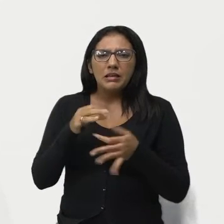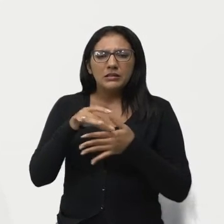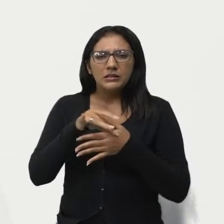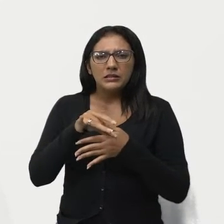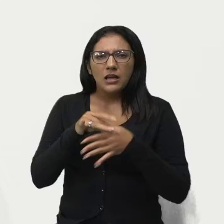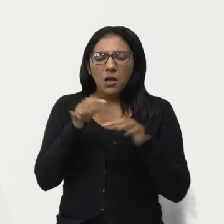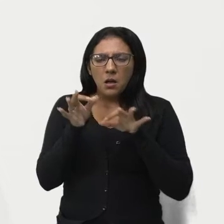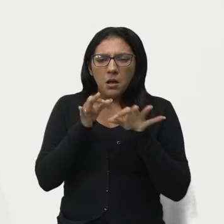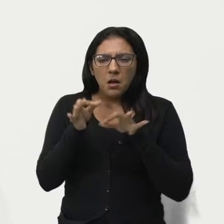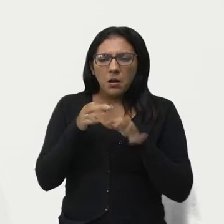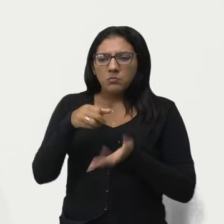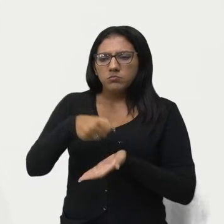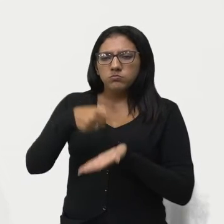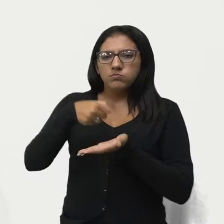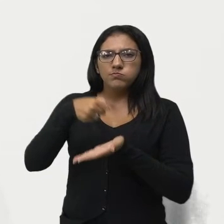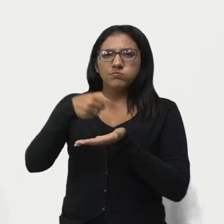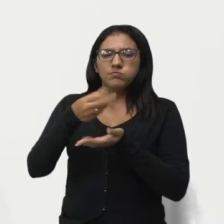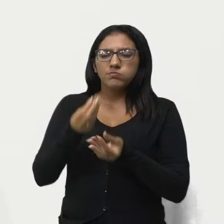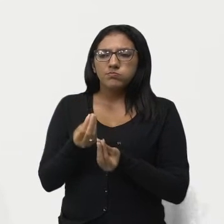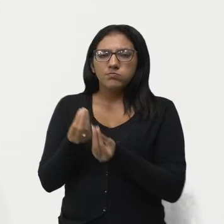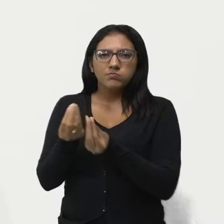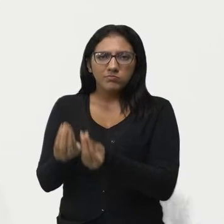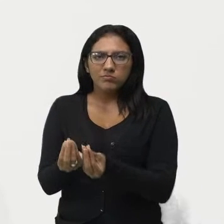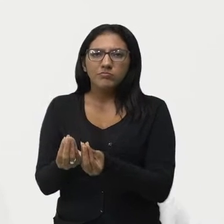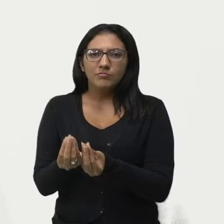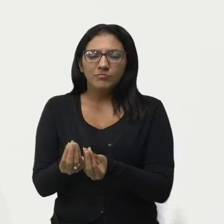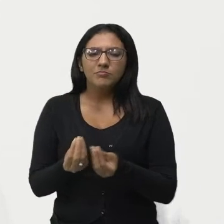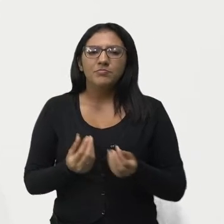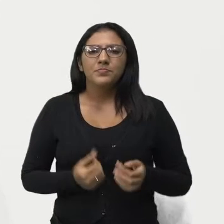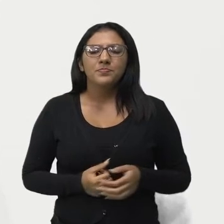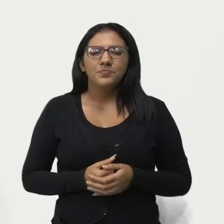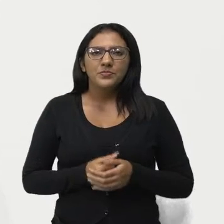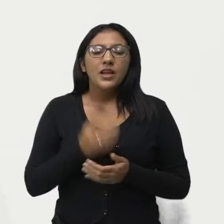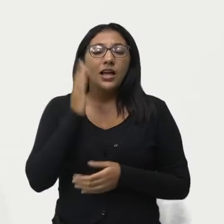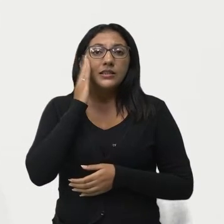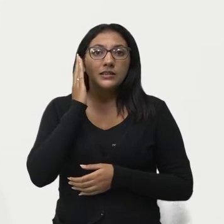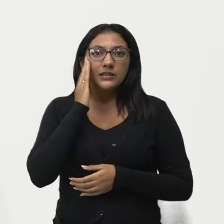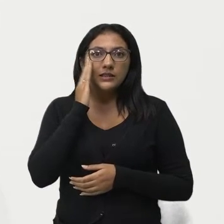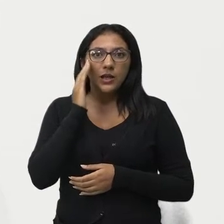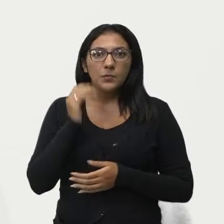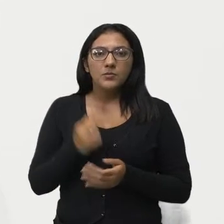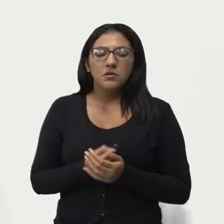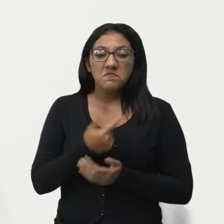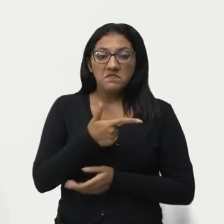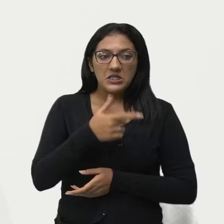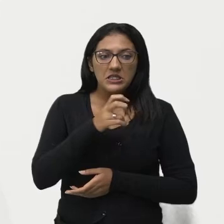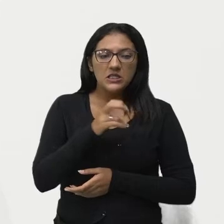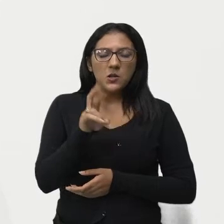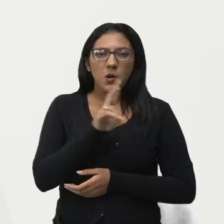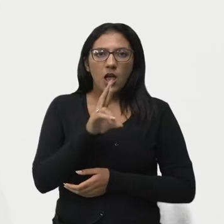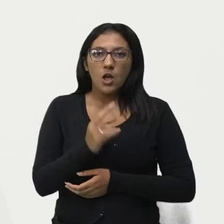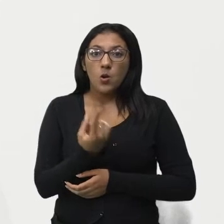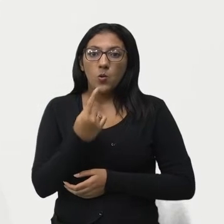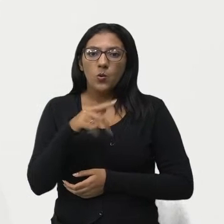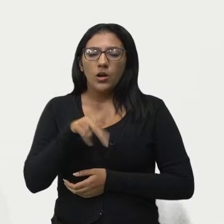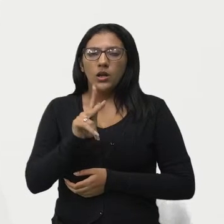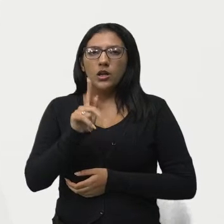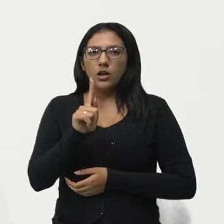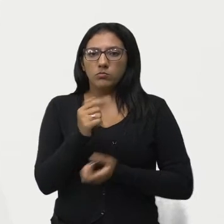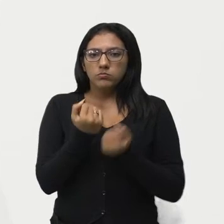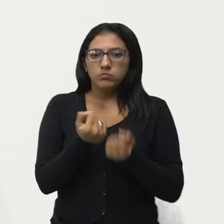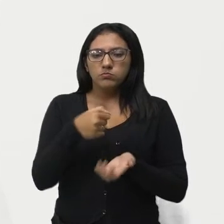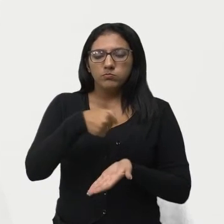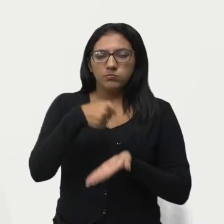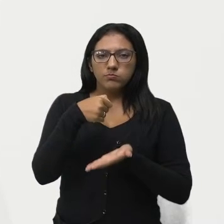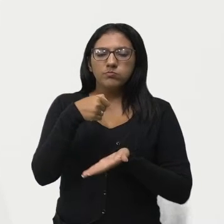que ele vai colocar lá para o cliente dele, né? Sabendo que 1 quilo dessa carne custa R$ 25,00. Então, a